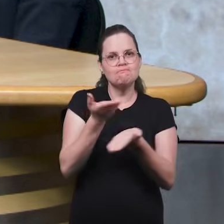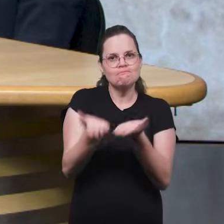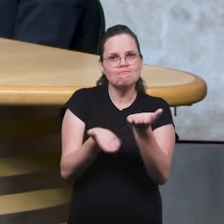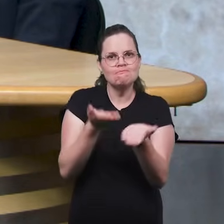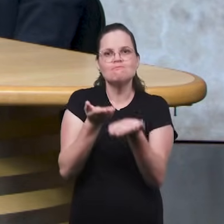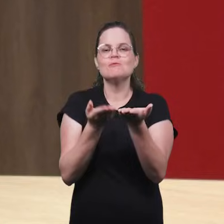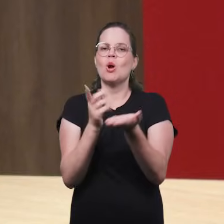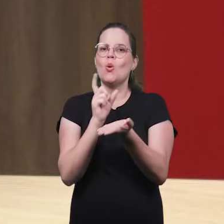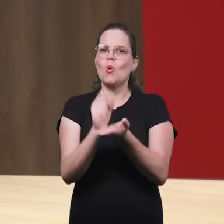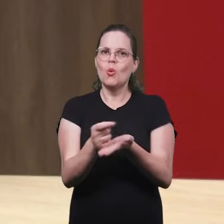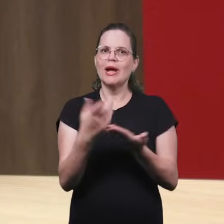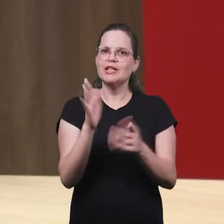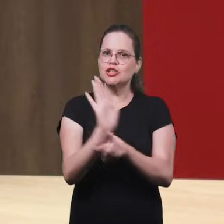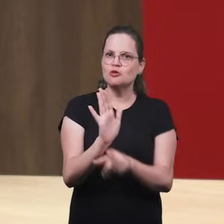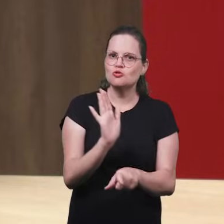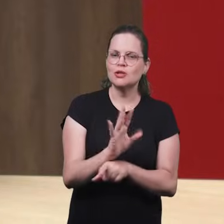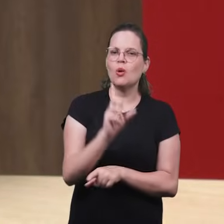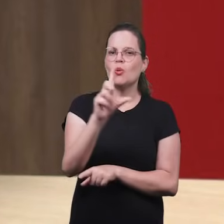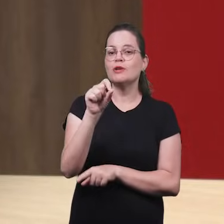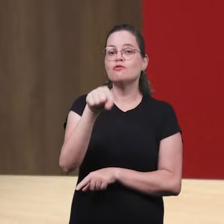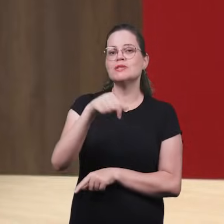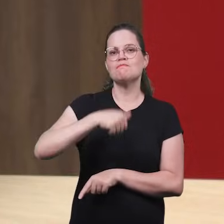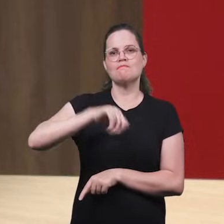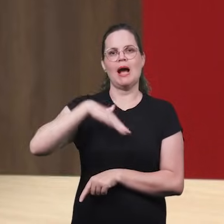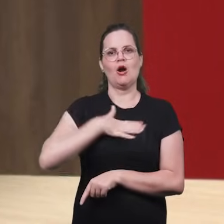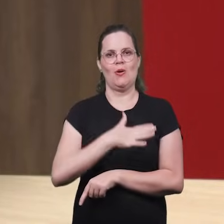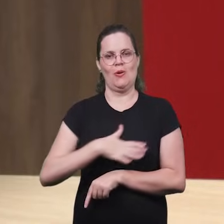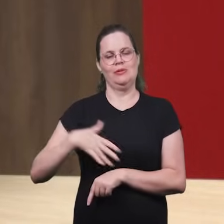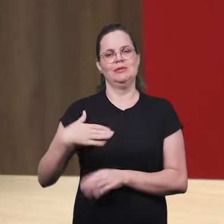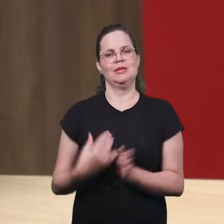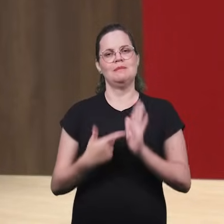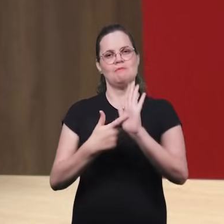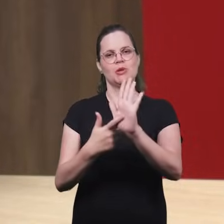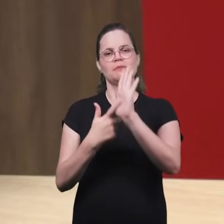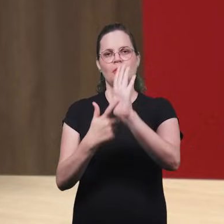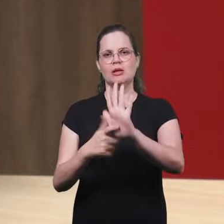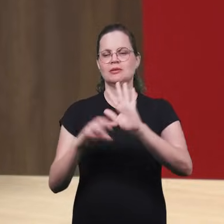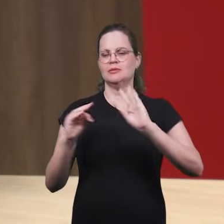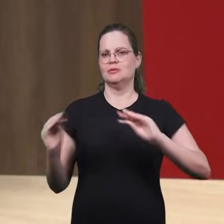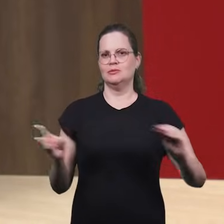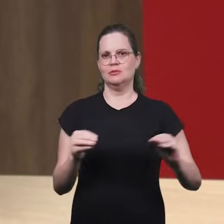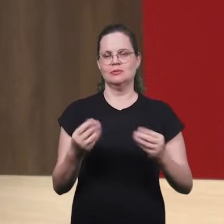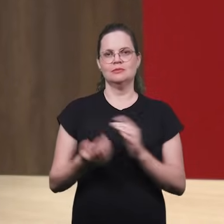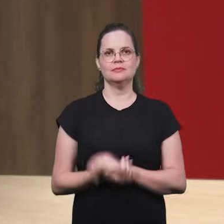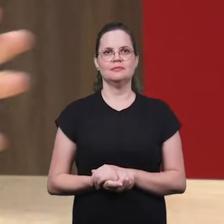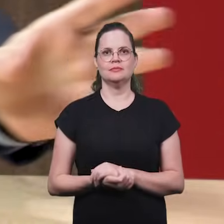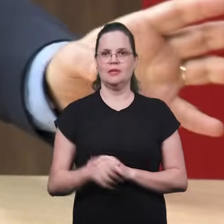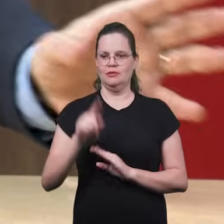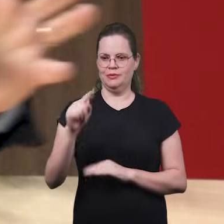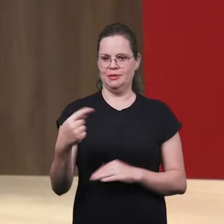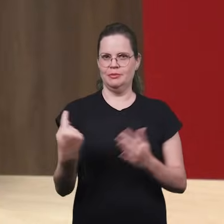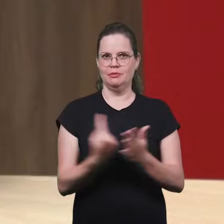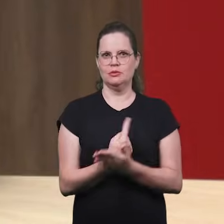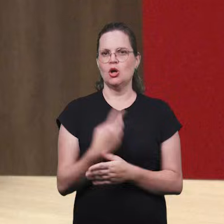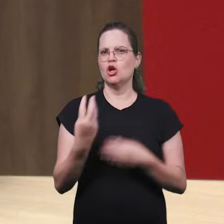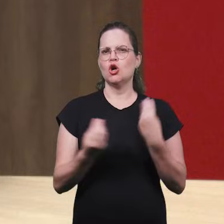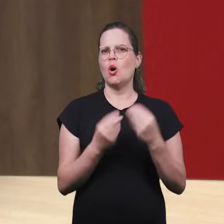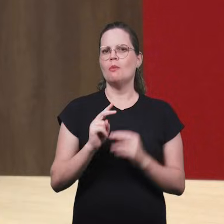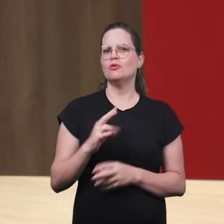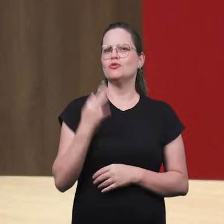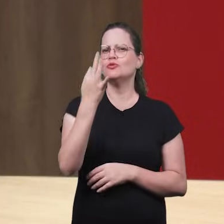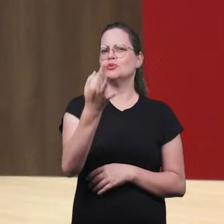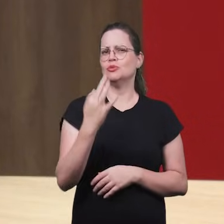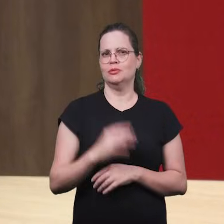amigável, tentando te ajudar da maneira melhor possível. E você perguntou para onde